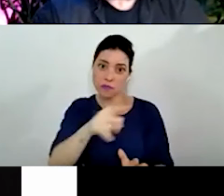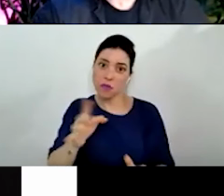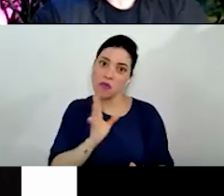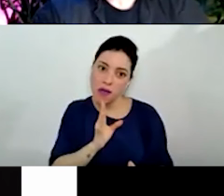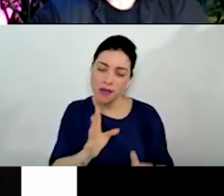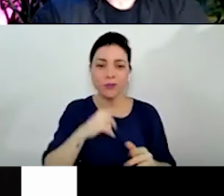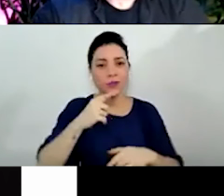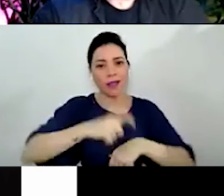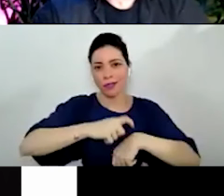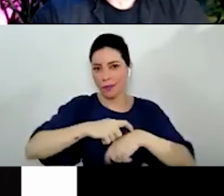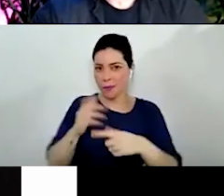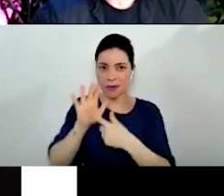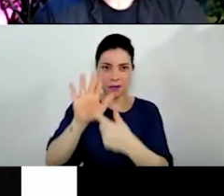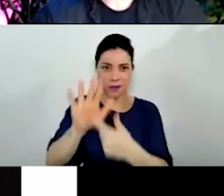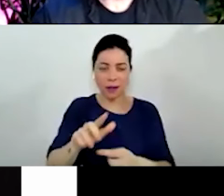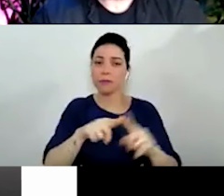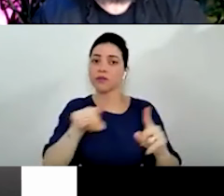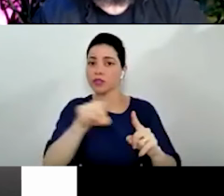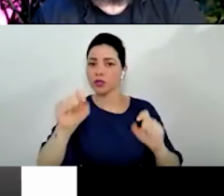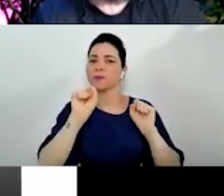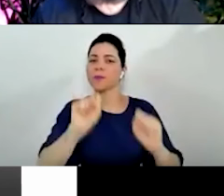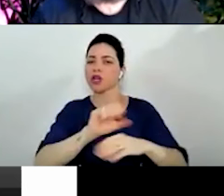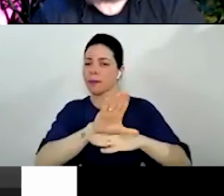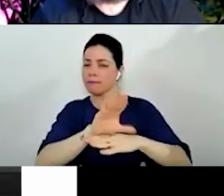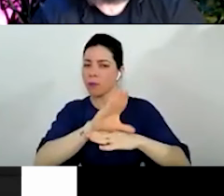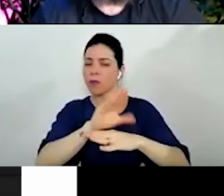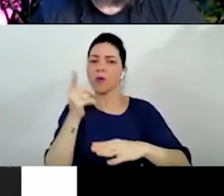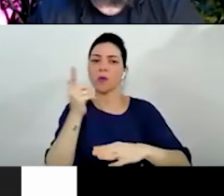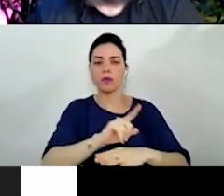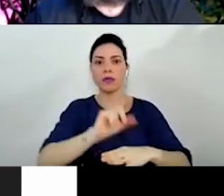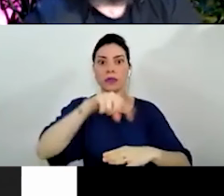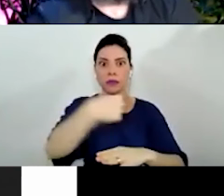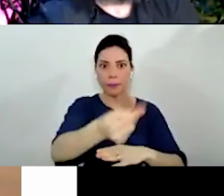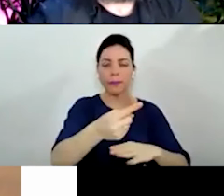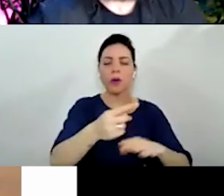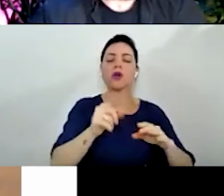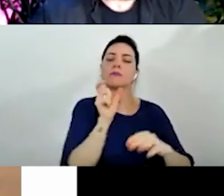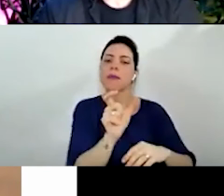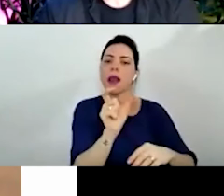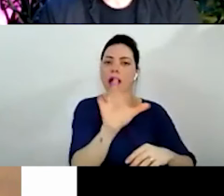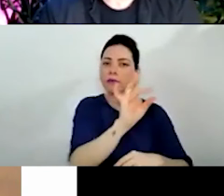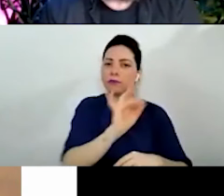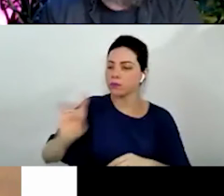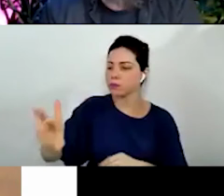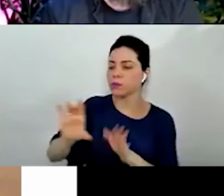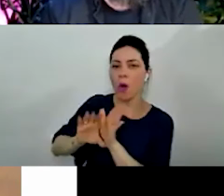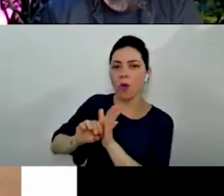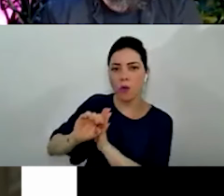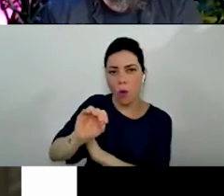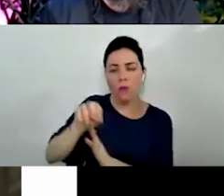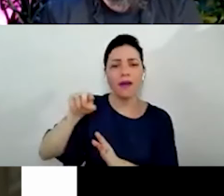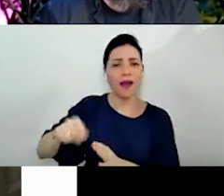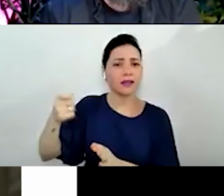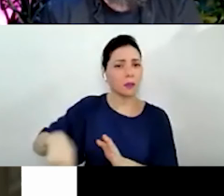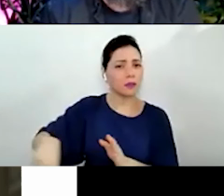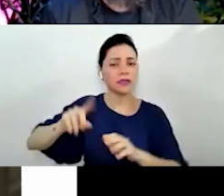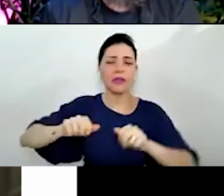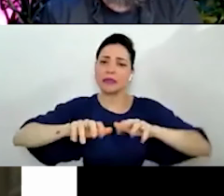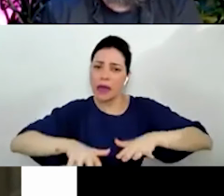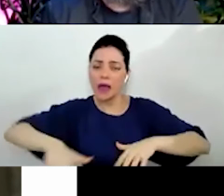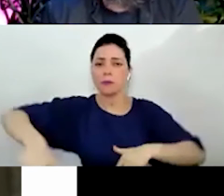pode tirar um print da tela e colar depois no Google é a sede possam ela não precisa de um teclado nem de